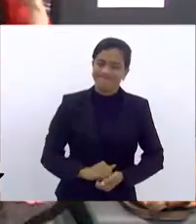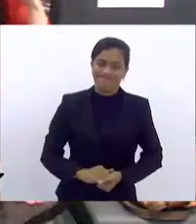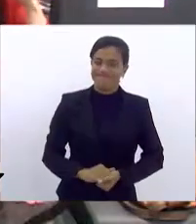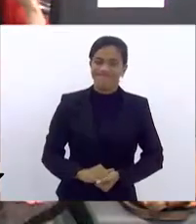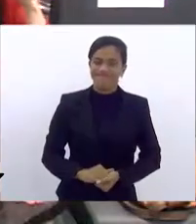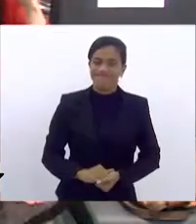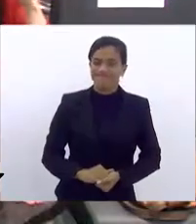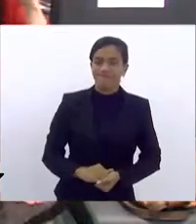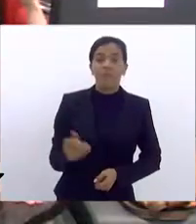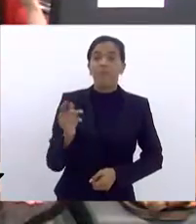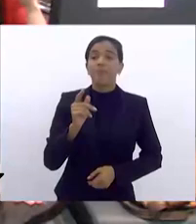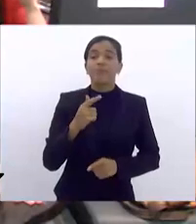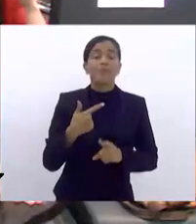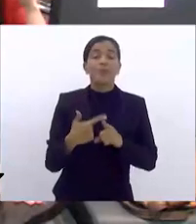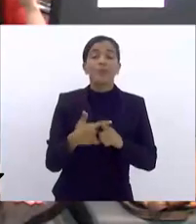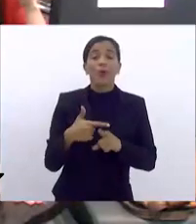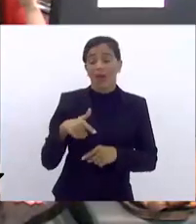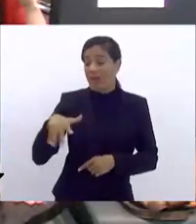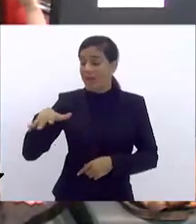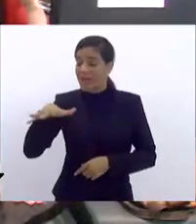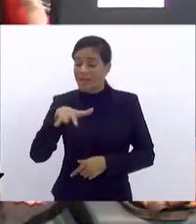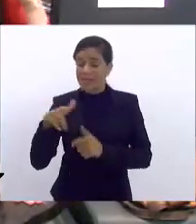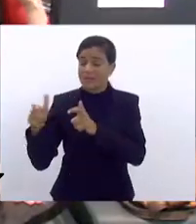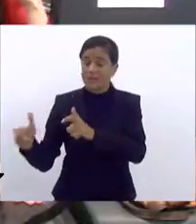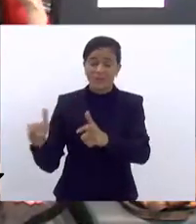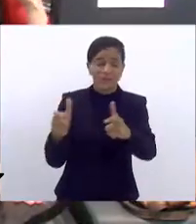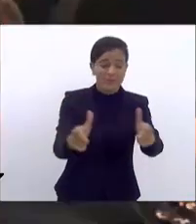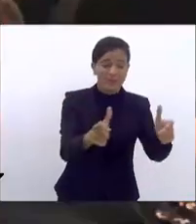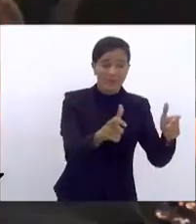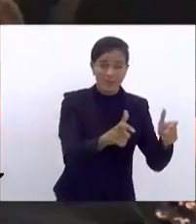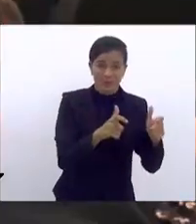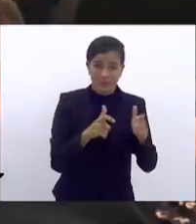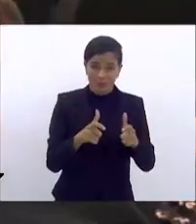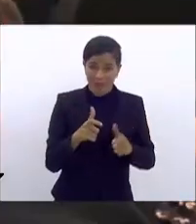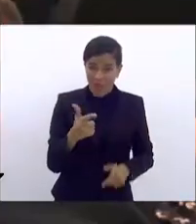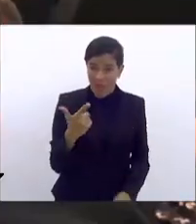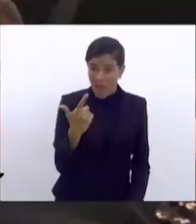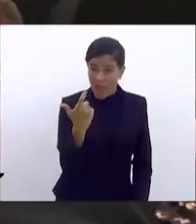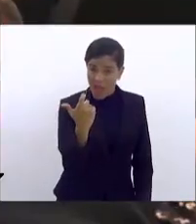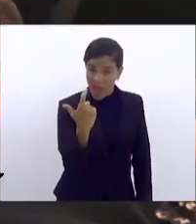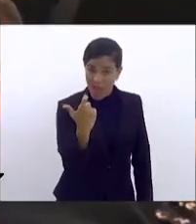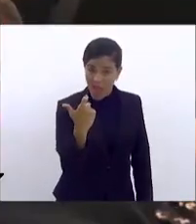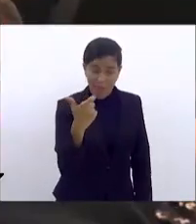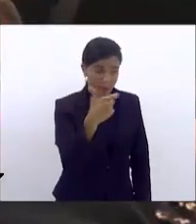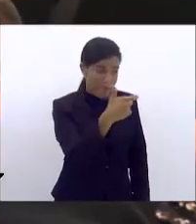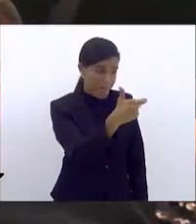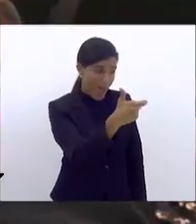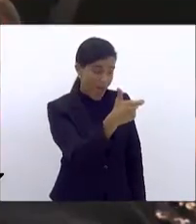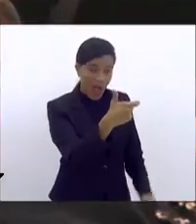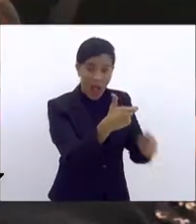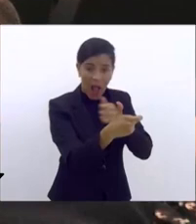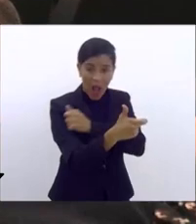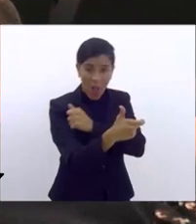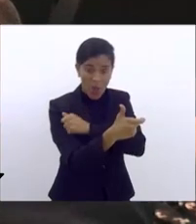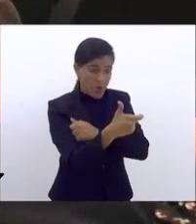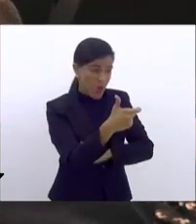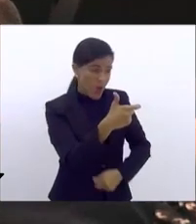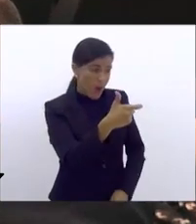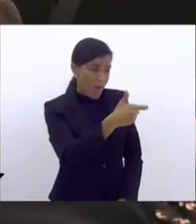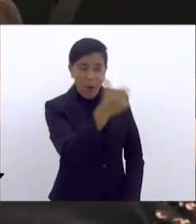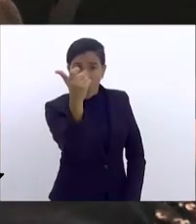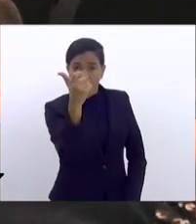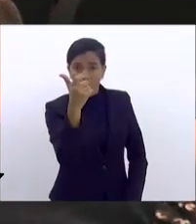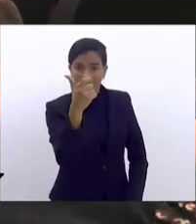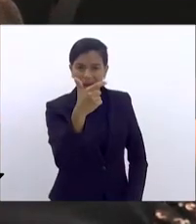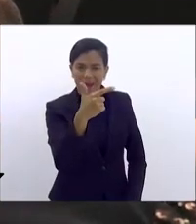porque nesses ambientes com a arma voltada aos alunos a bala se perde